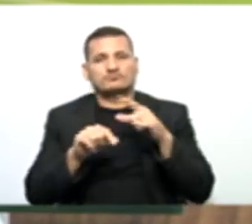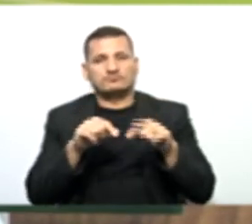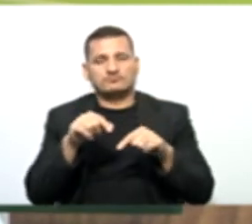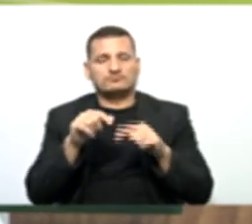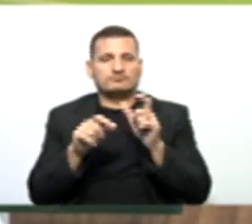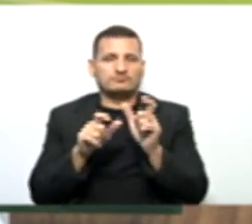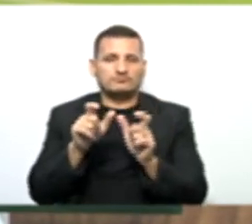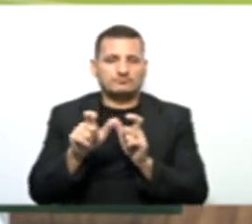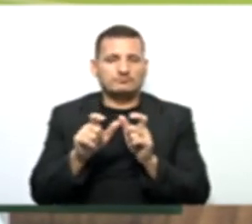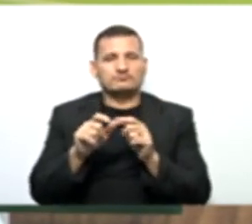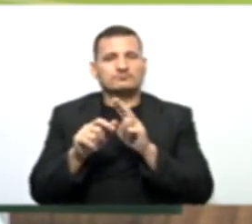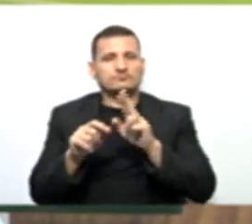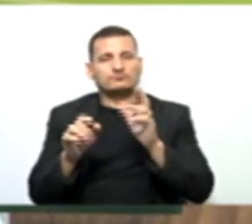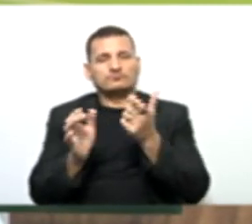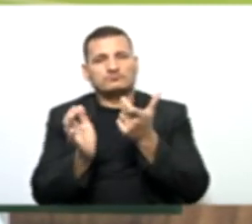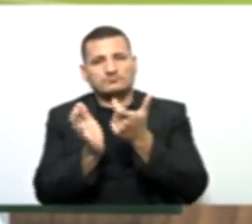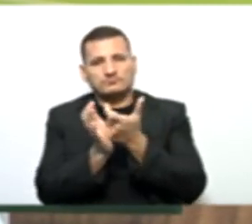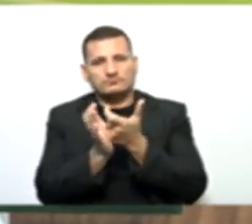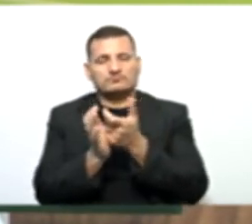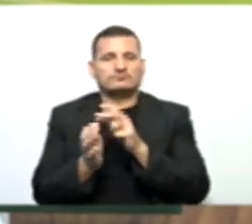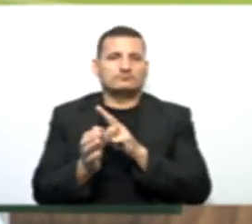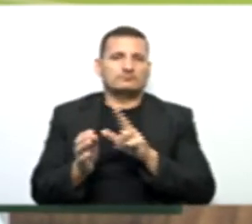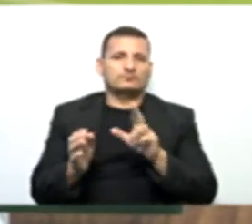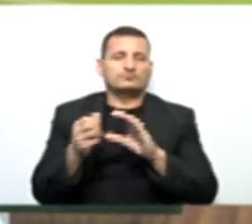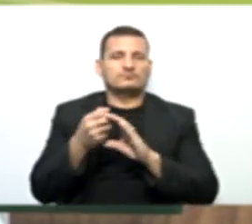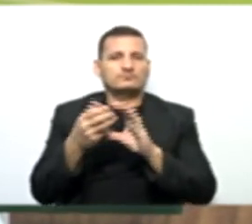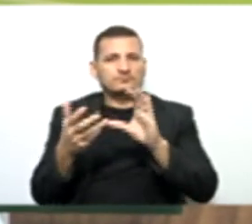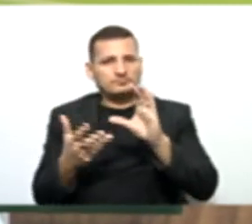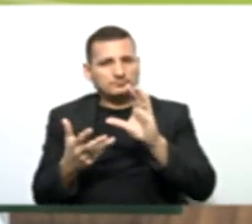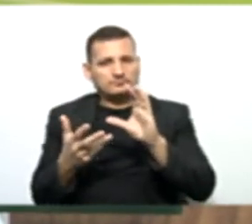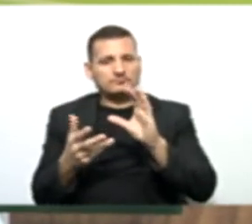Por exemplo, nome da classe, nome dos atributos.